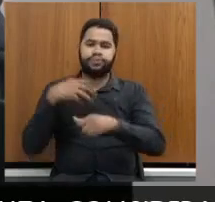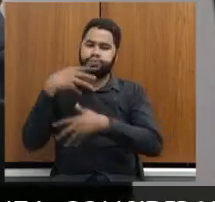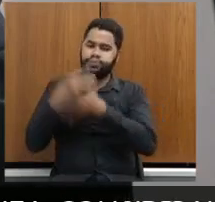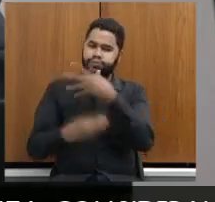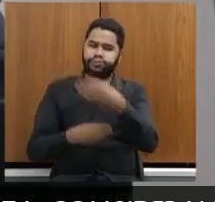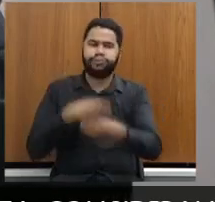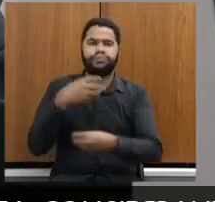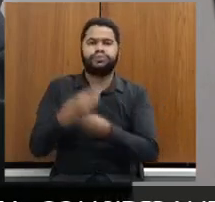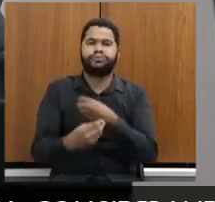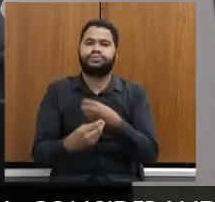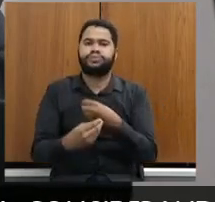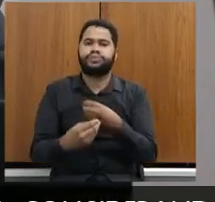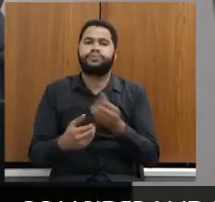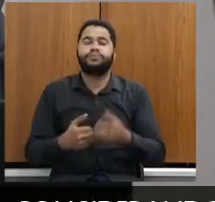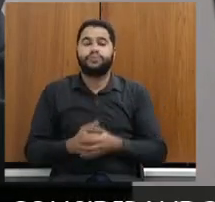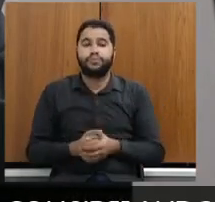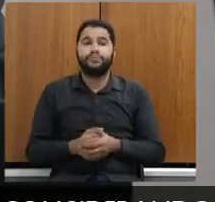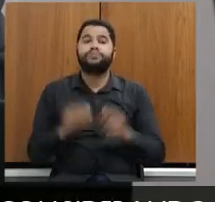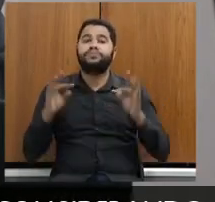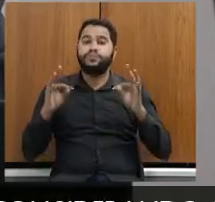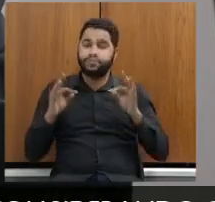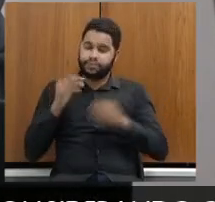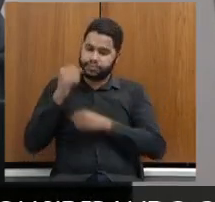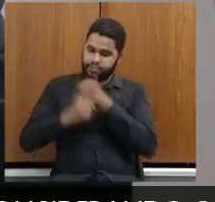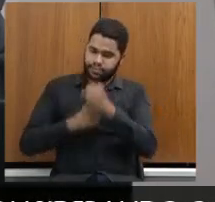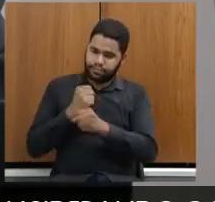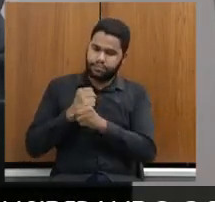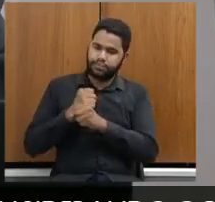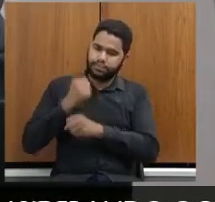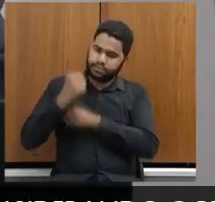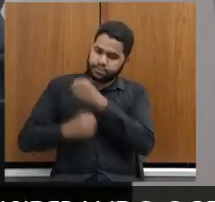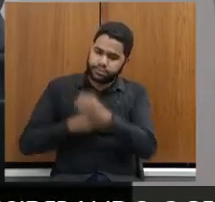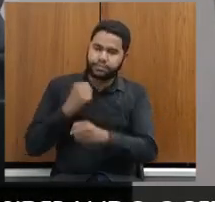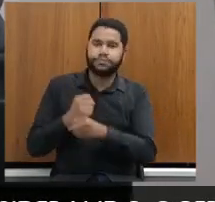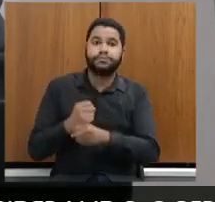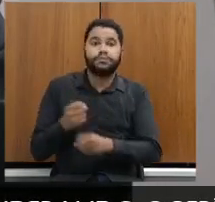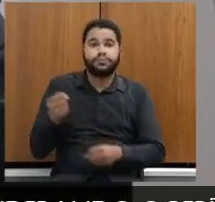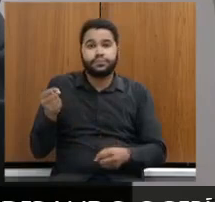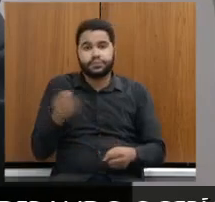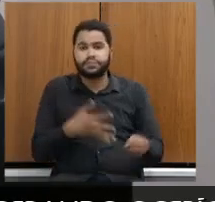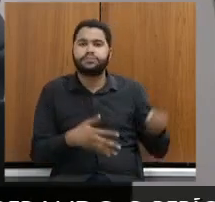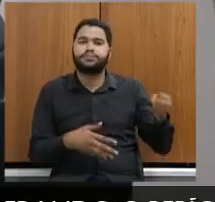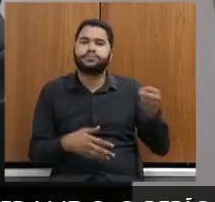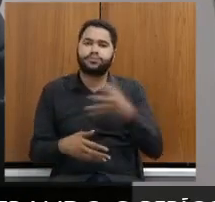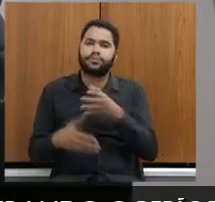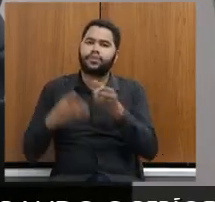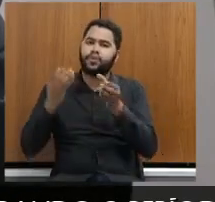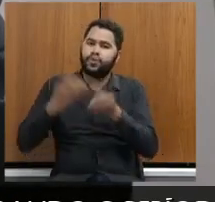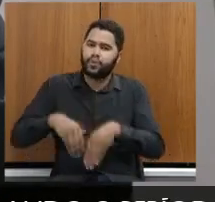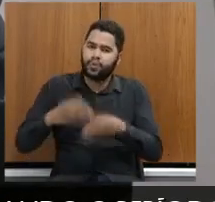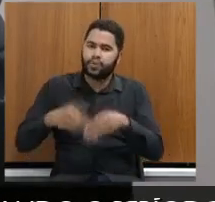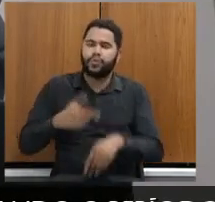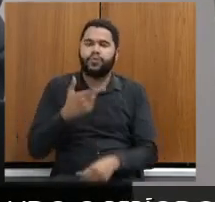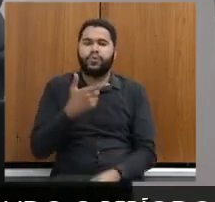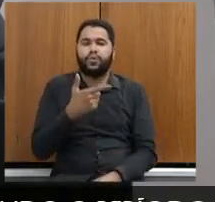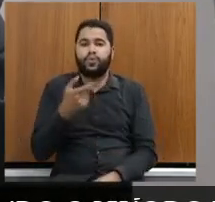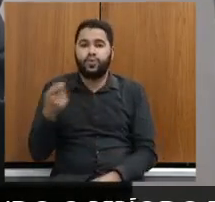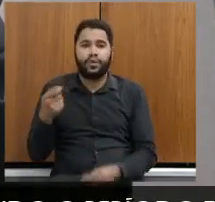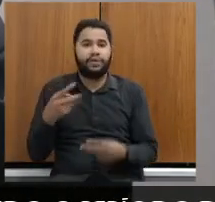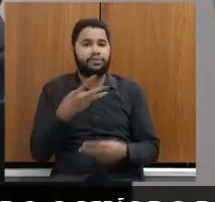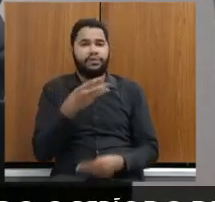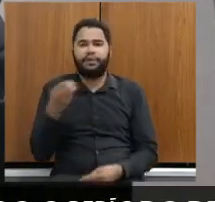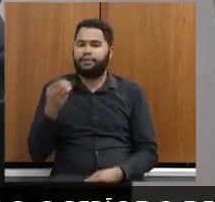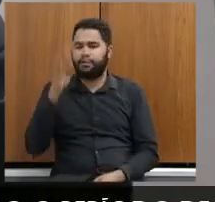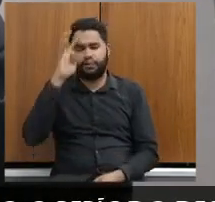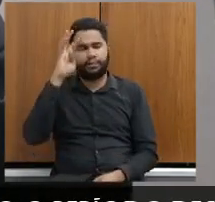o Claro está em nome e todo ano abrimos no pelotões novos concurso de soldado de 200 300